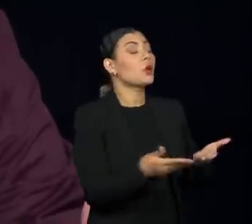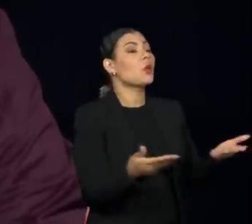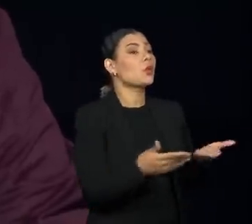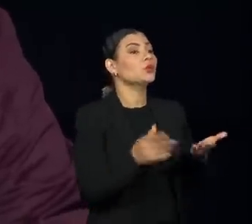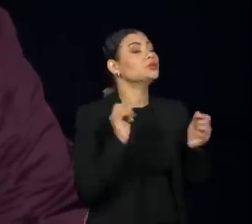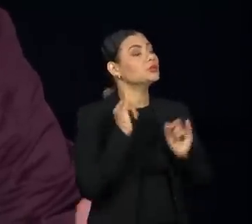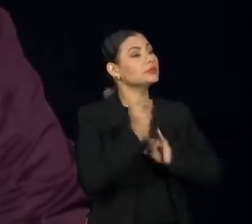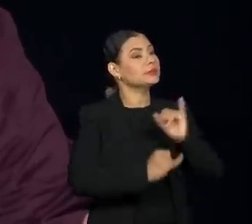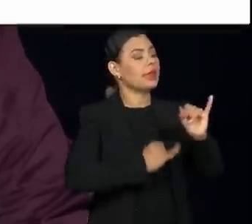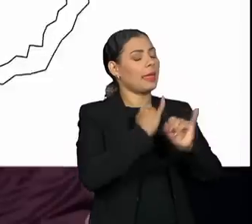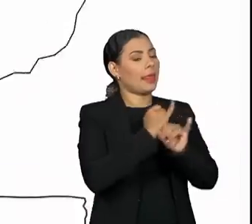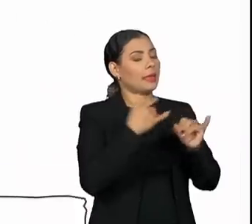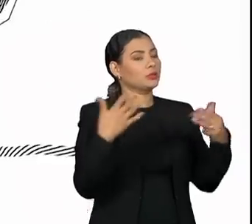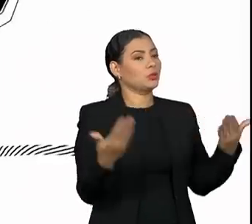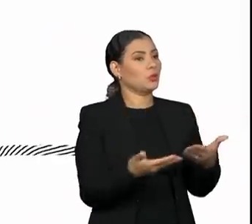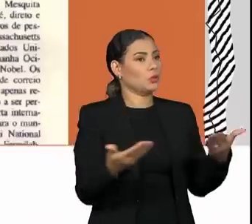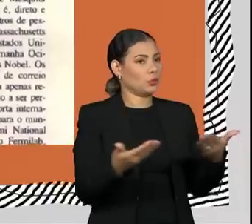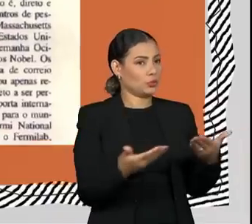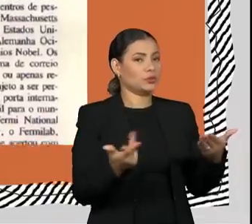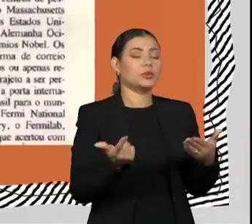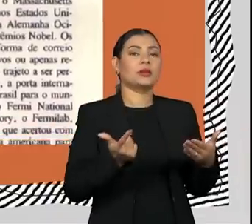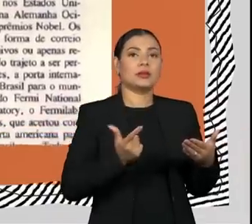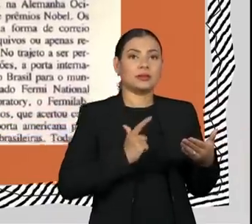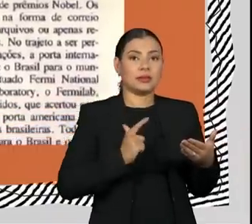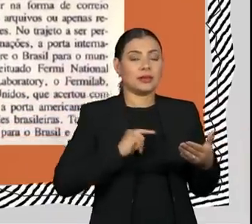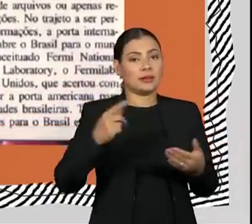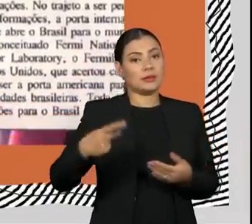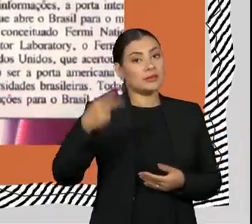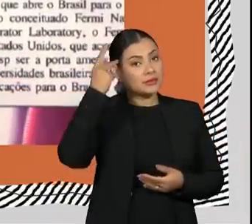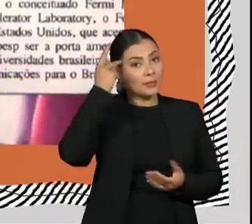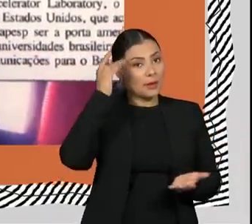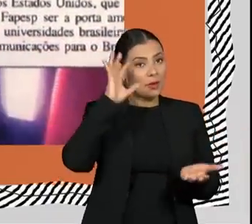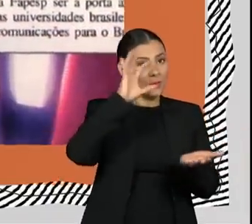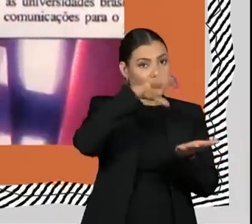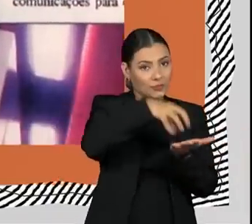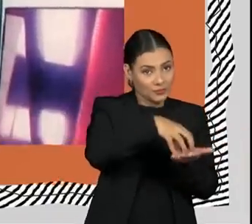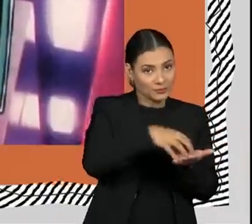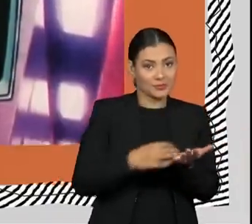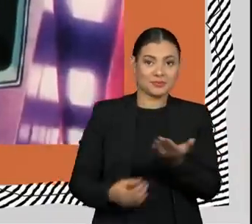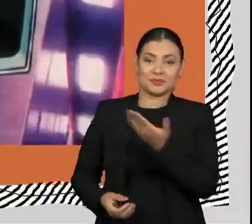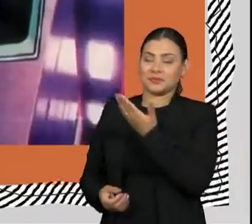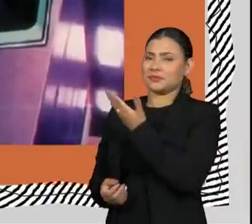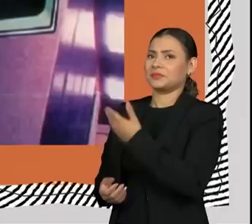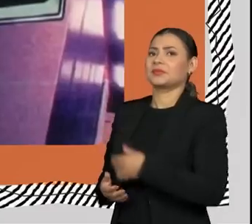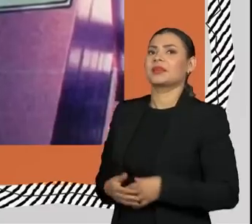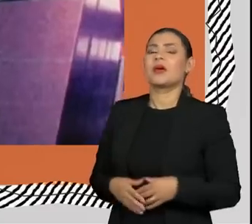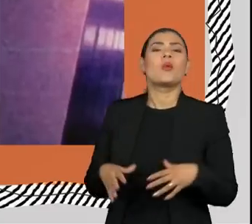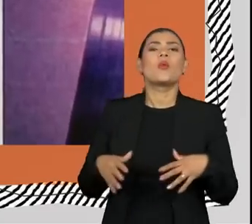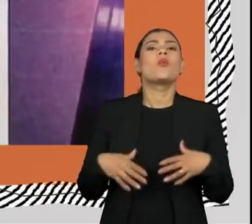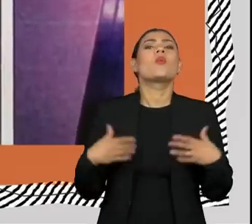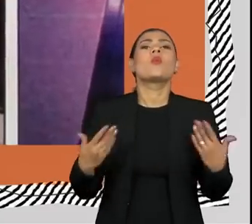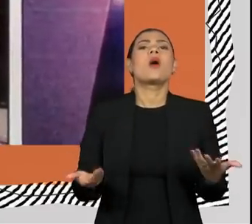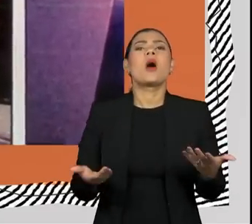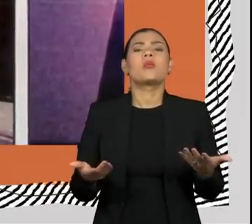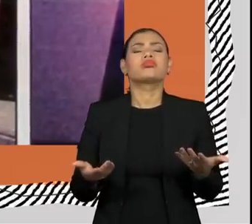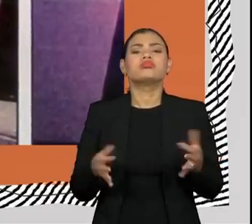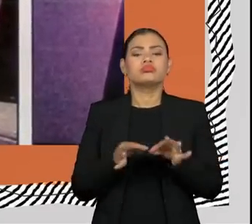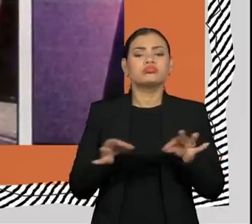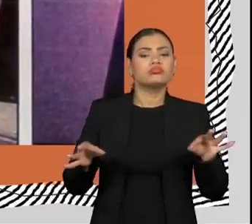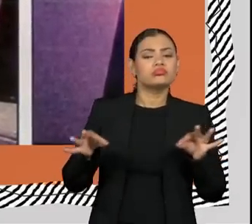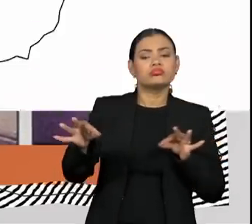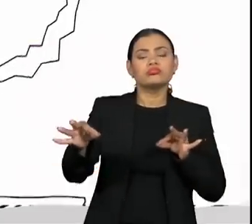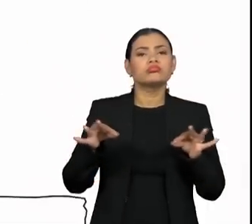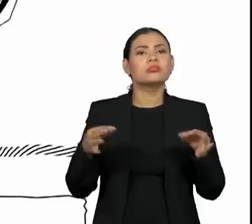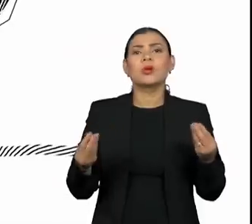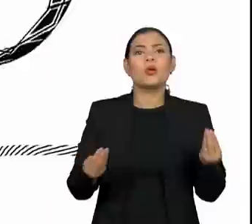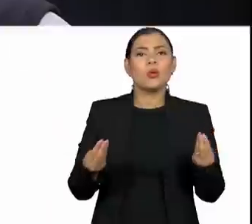nó da internet que existe ali em São Paulo no Nick e tal qual tamanho dele então veja